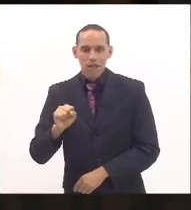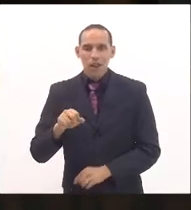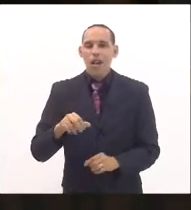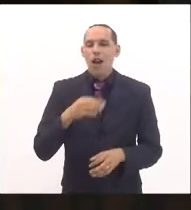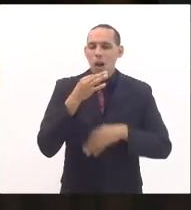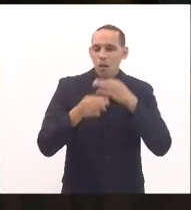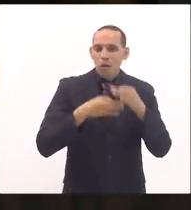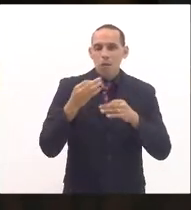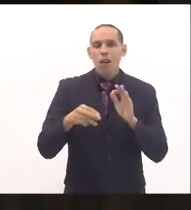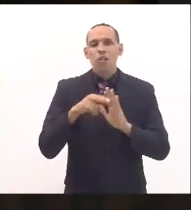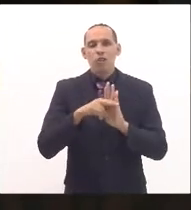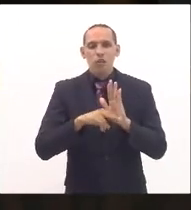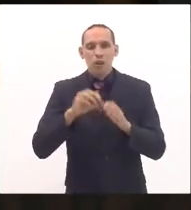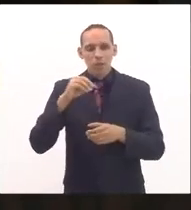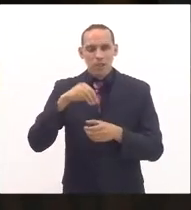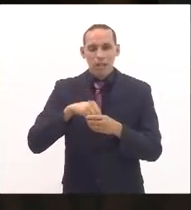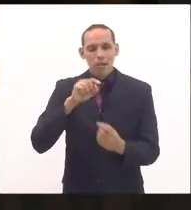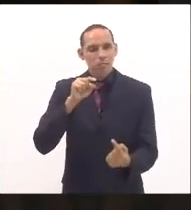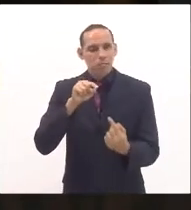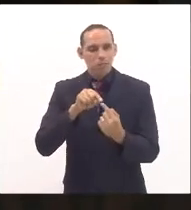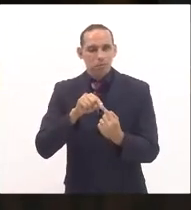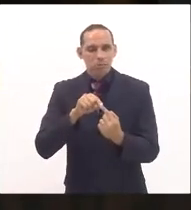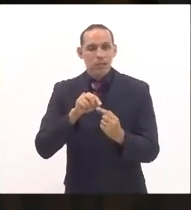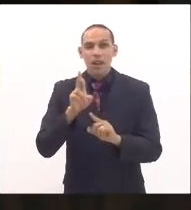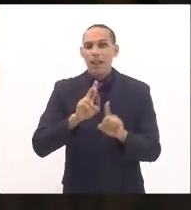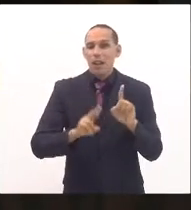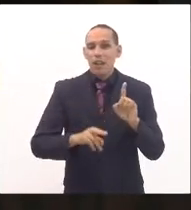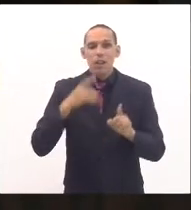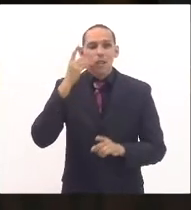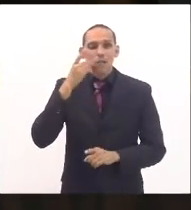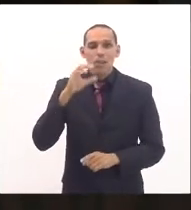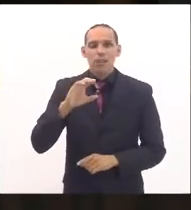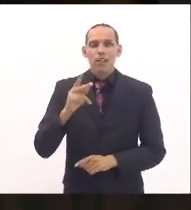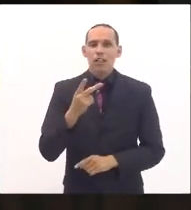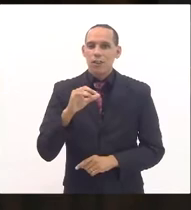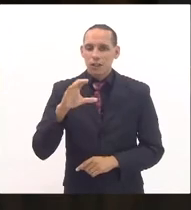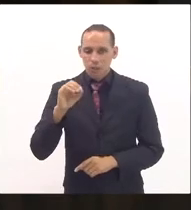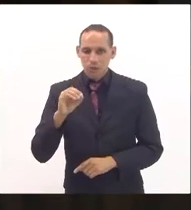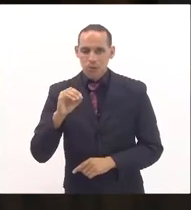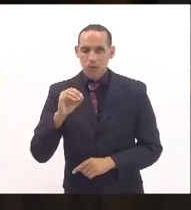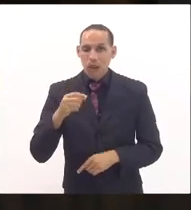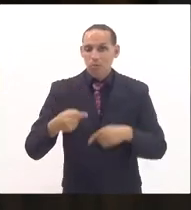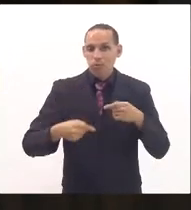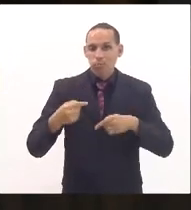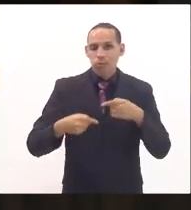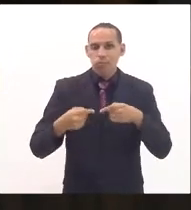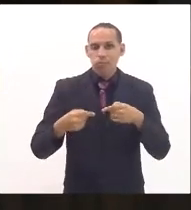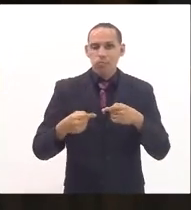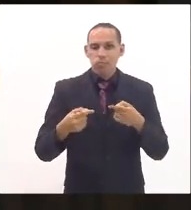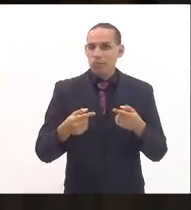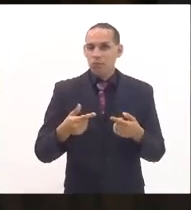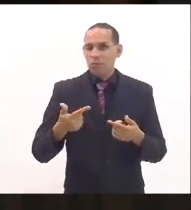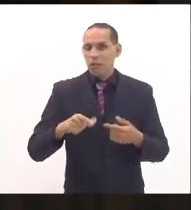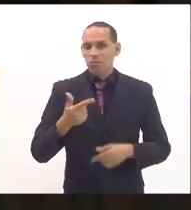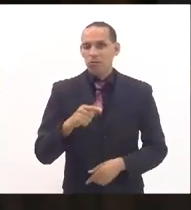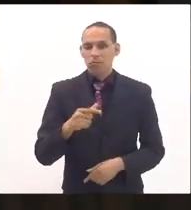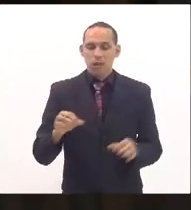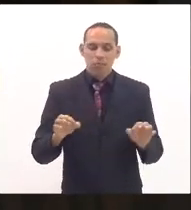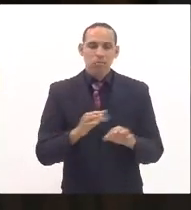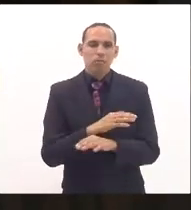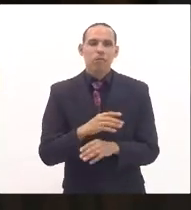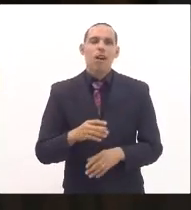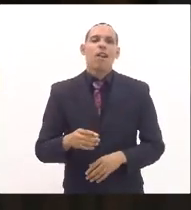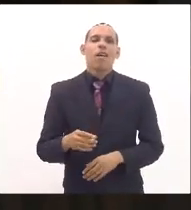internas e proposições externas, favorável. Relator, deputado Chico Machado. Em discussão, não havendo quem queira discutir, encerrada a discussão,